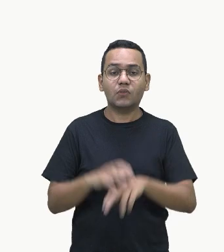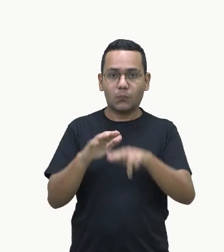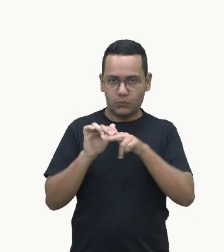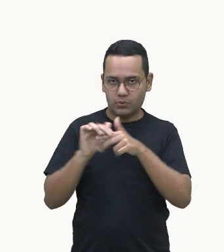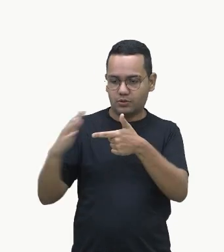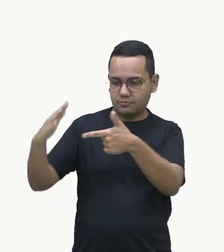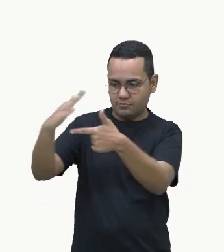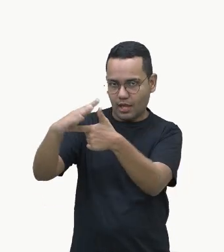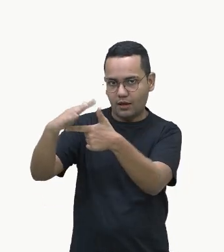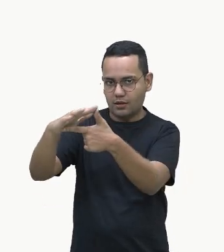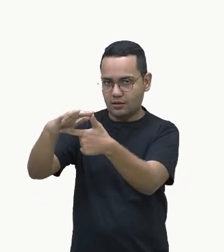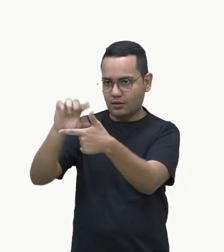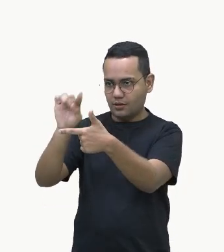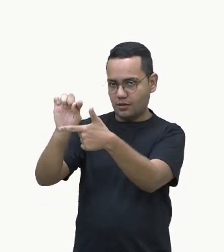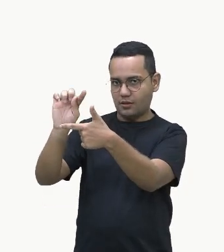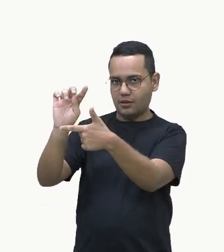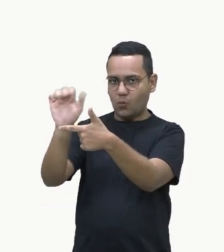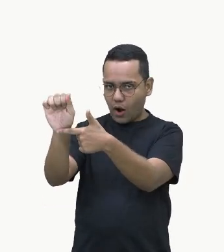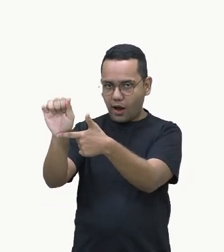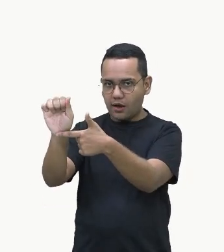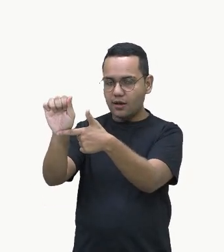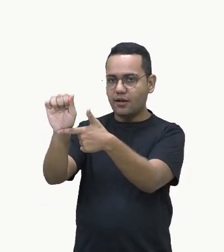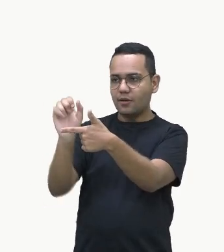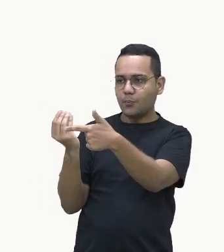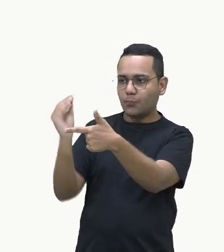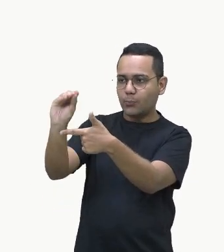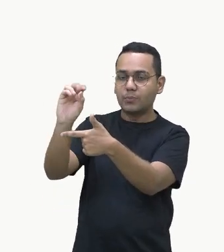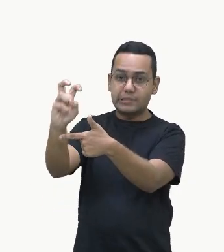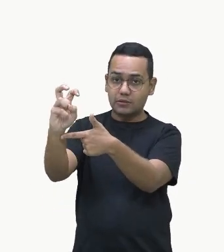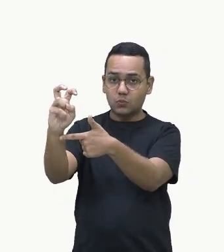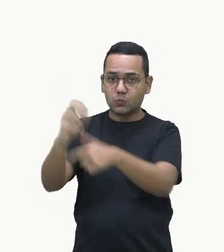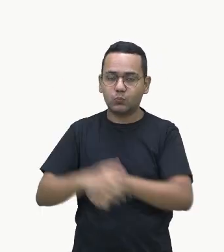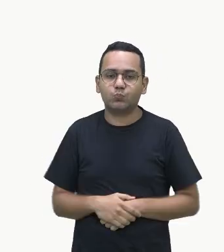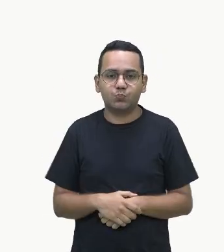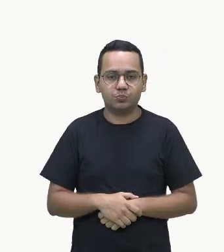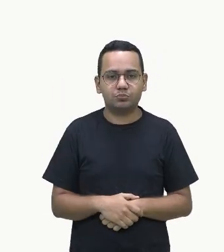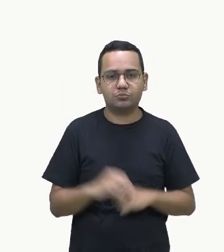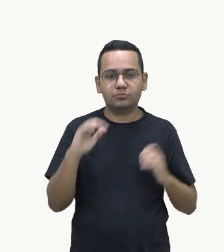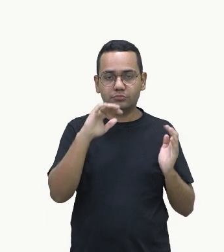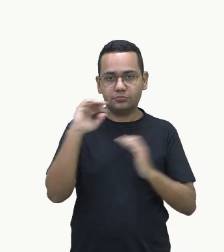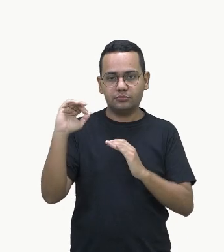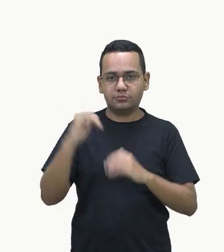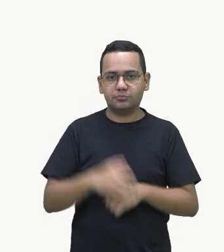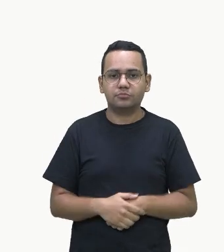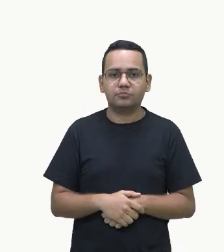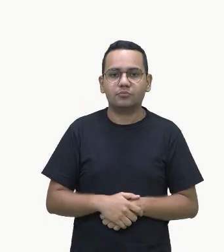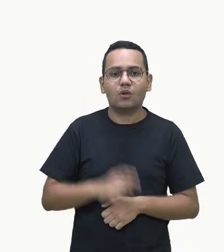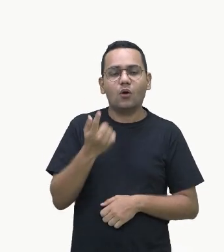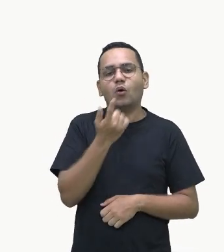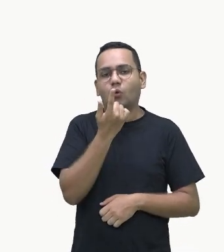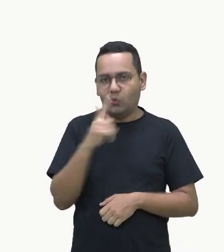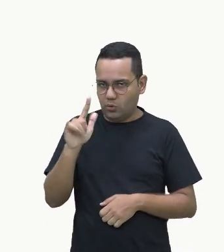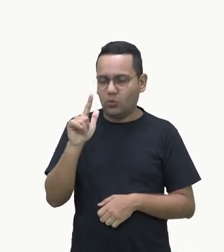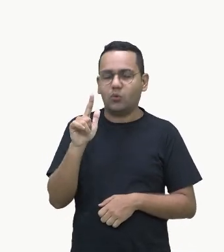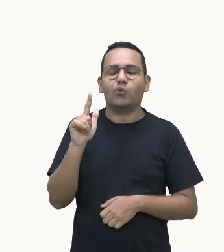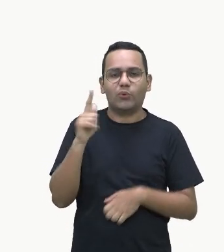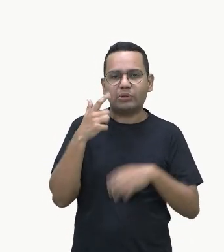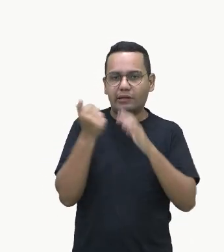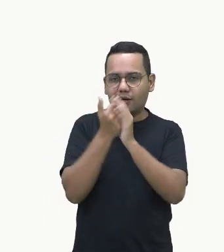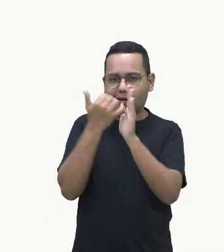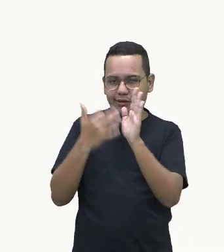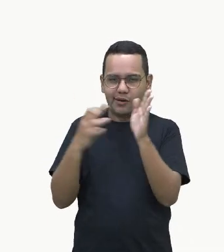desse triângulo retângulo é 25. Avançando aí, conhecendo mais uma relação métrica aí no